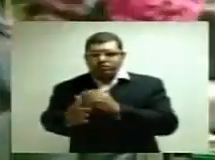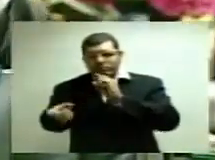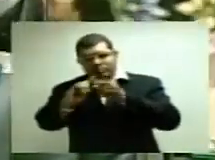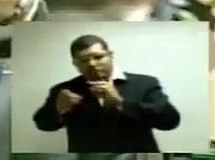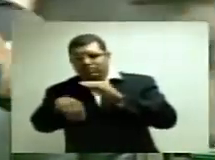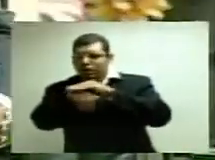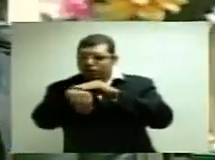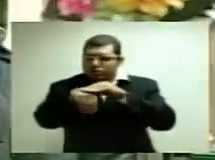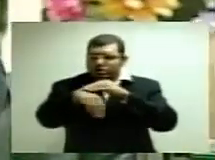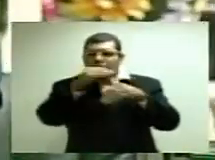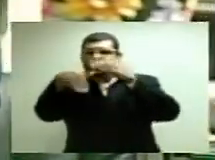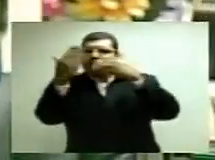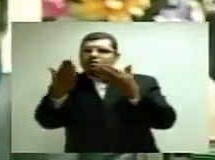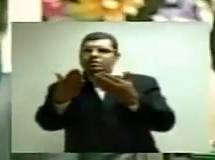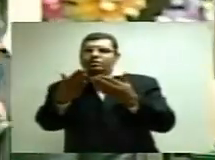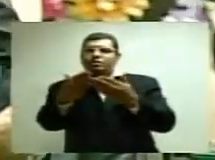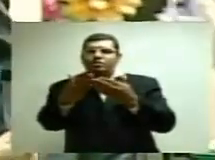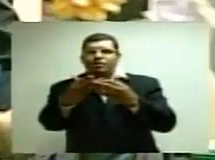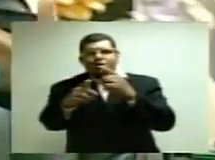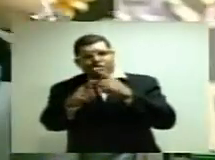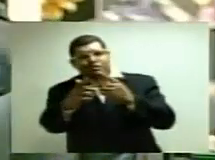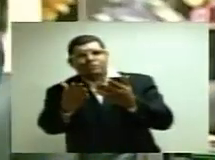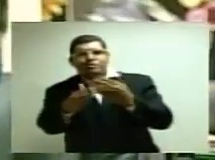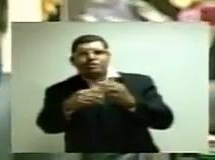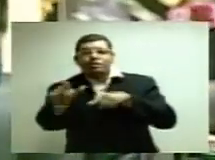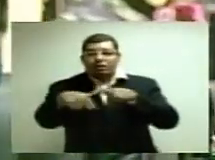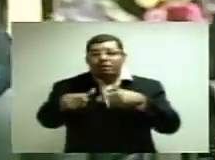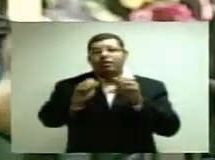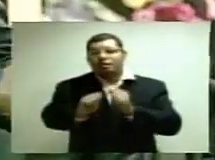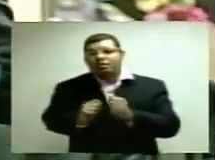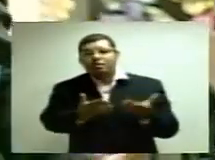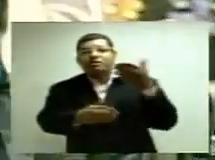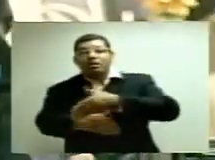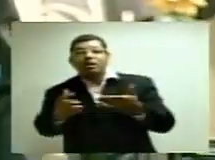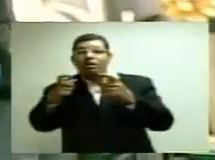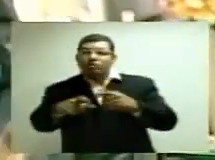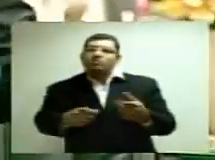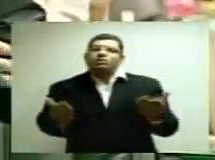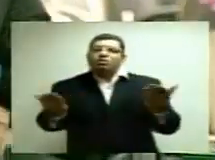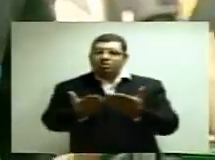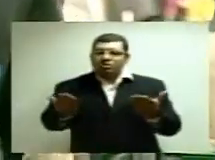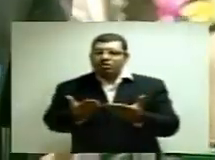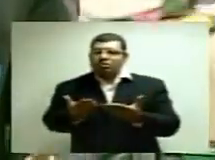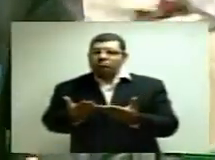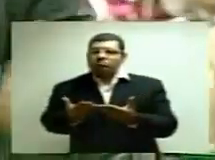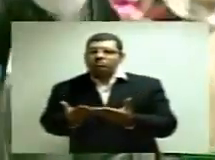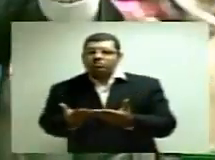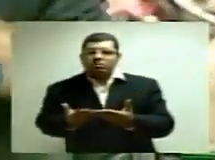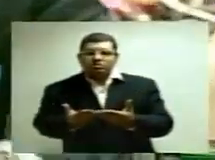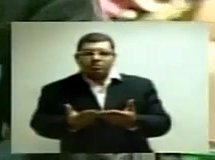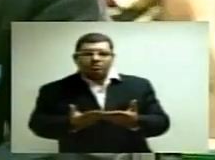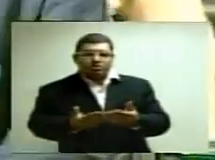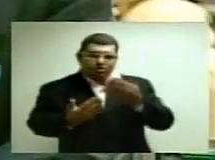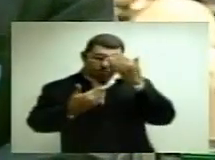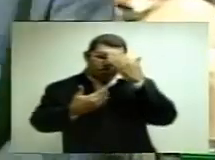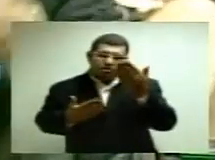diálogo para construir uma situação que não nos permitisse chegar aonde nós estamos chegando nesse exato momento.